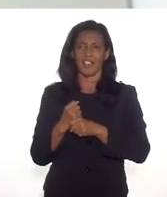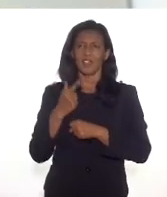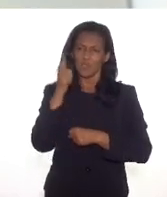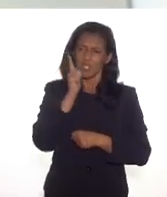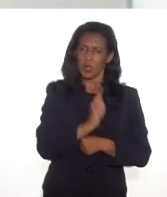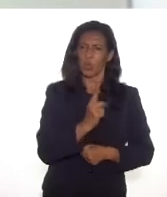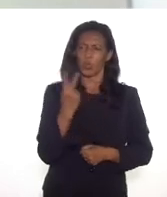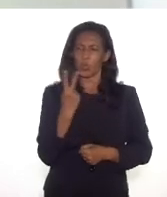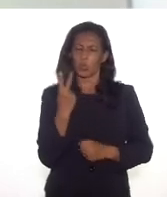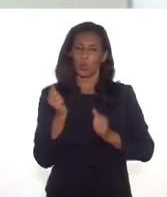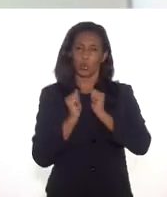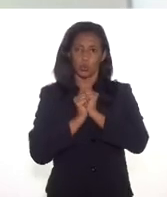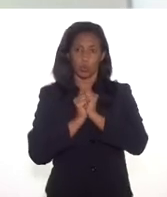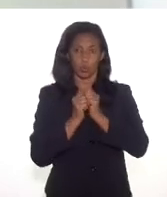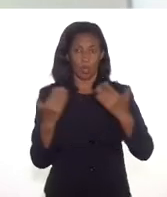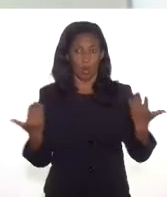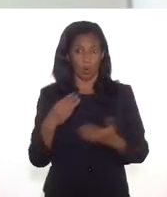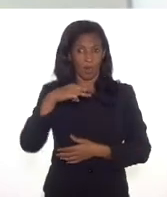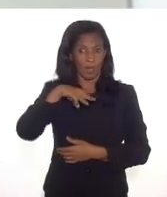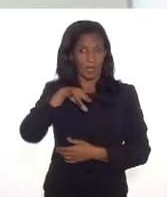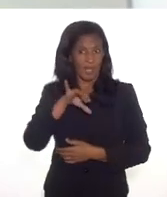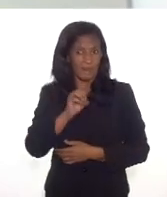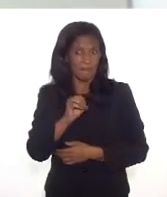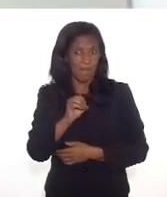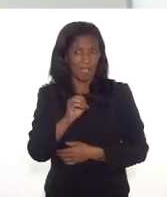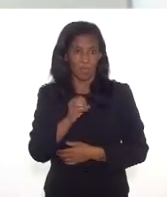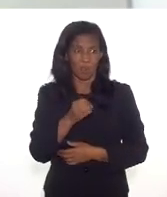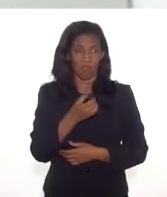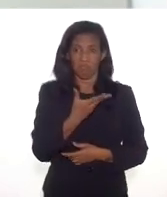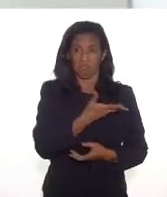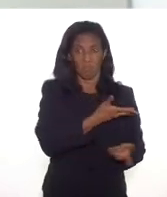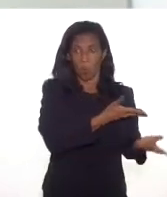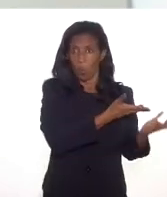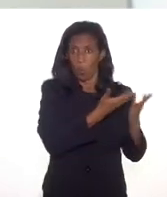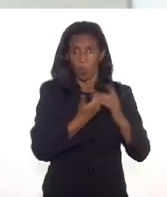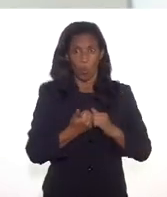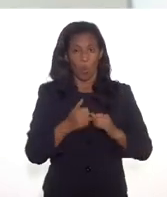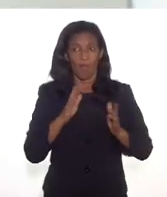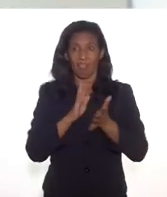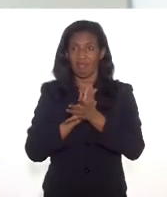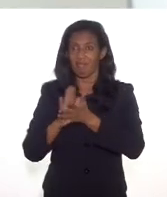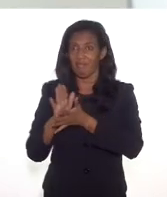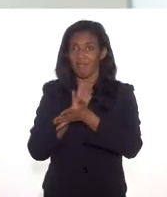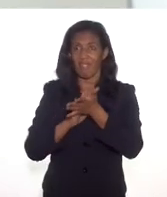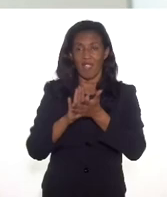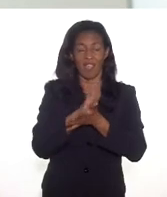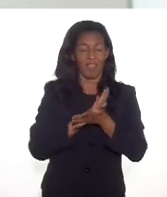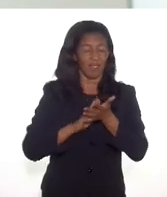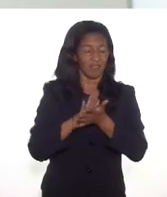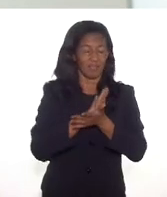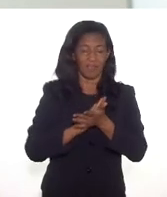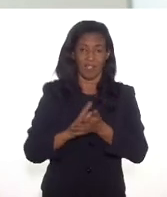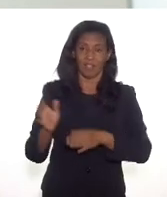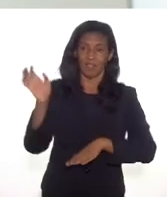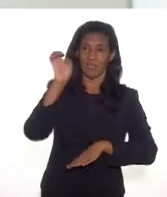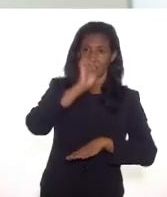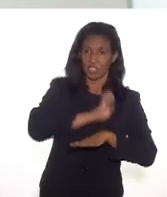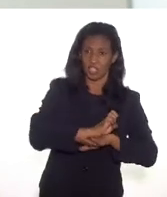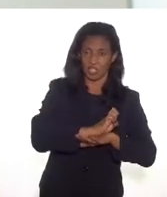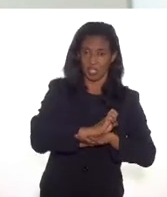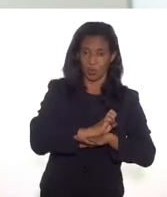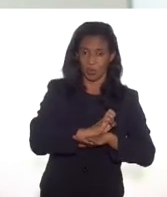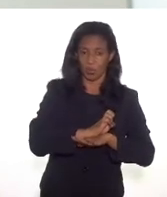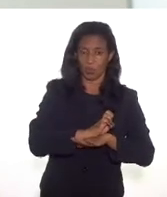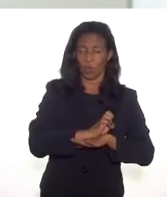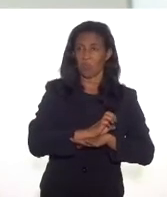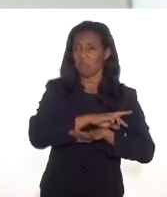Nesse ano, nós já estamos no mês de maio. Não se recuperou nada, praticamente nenhuma rede, nem na rede estadual do Rio de Janeiro,